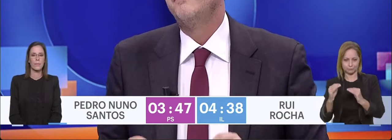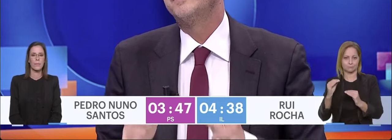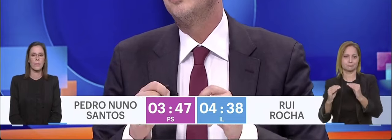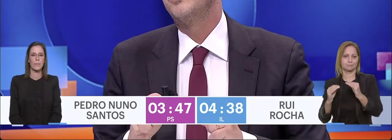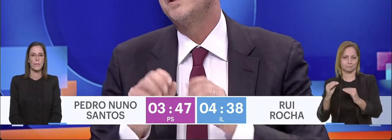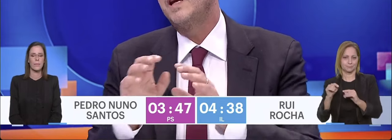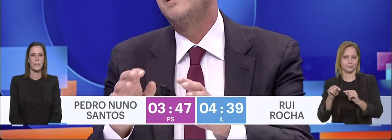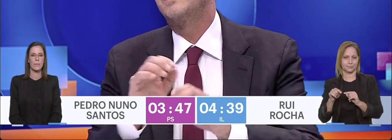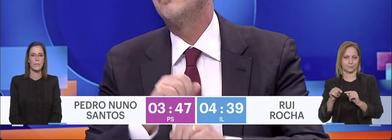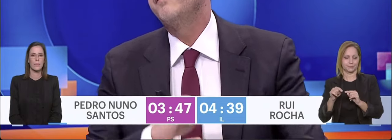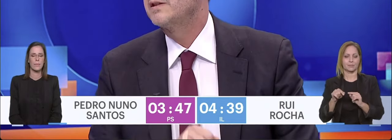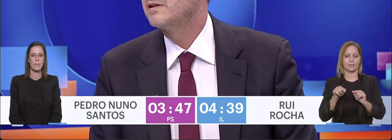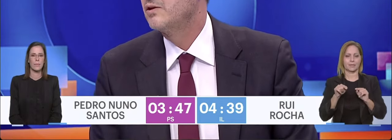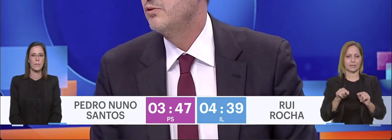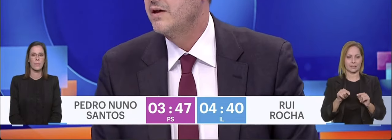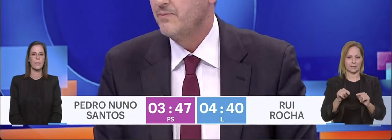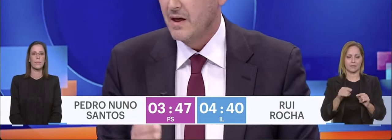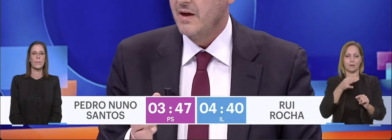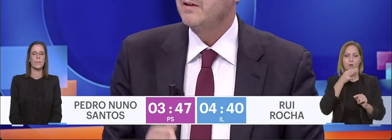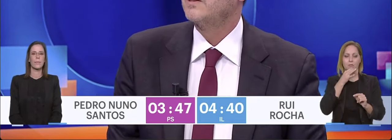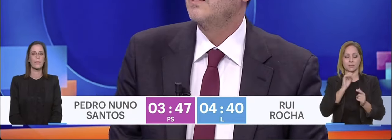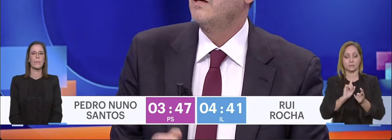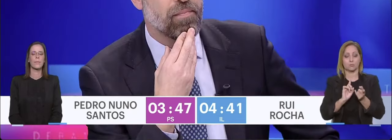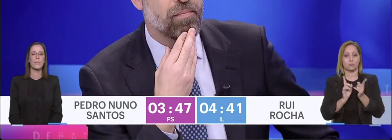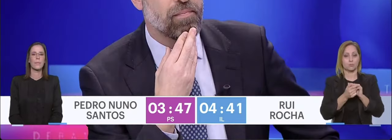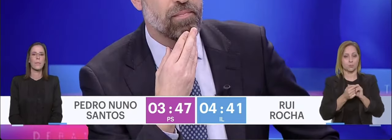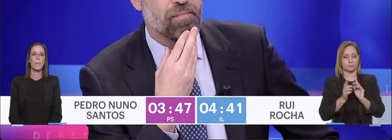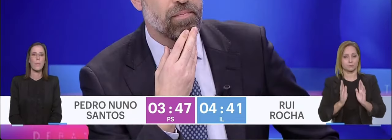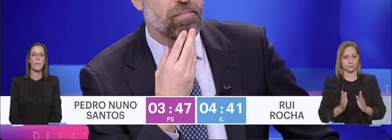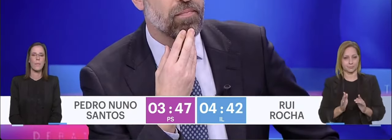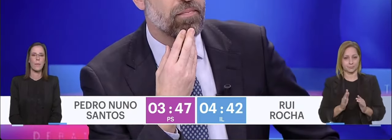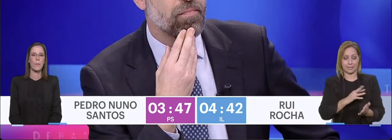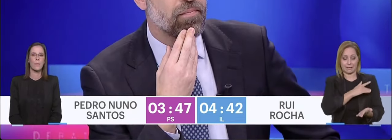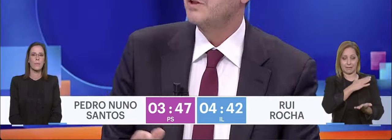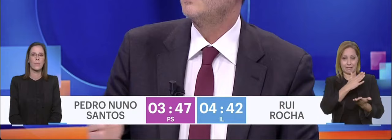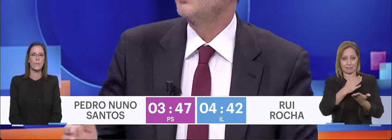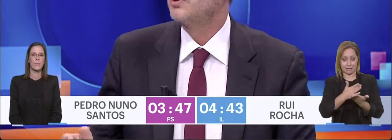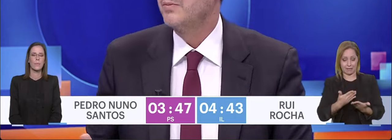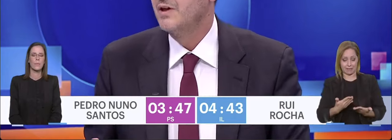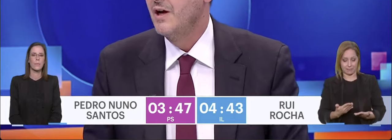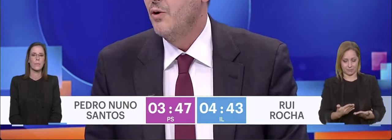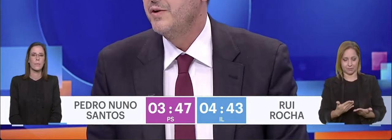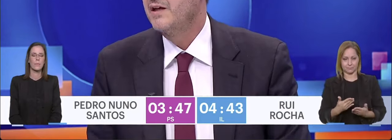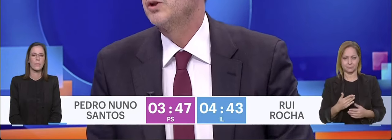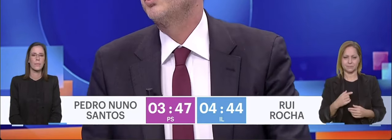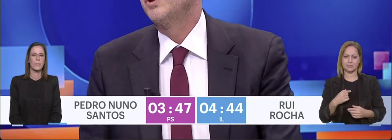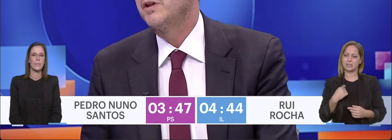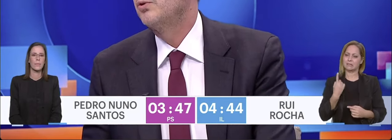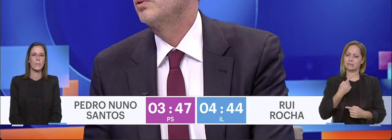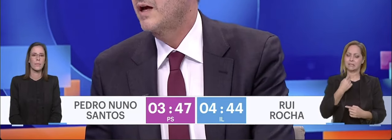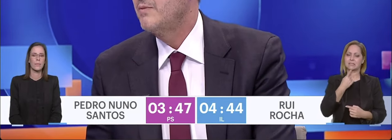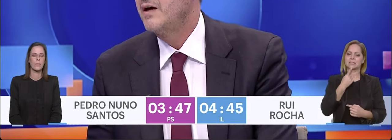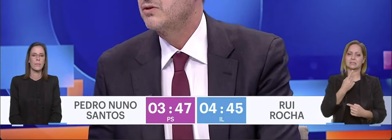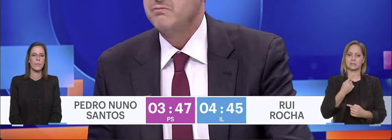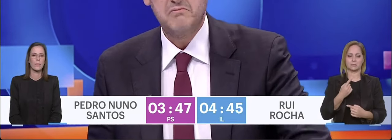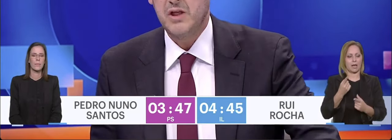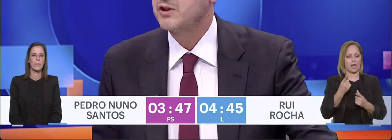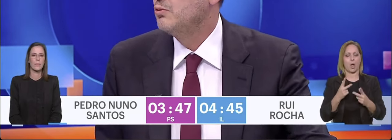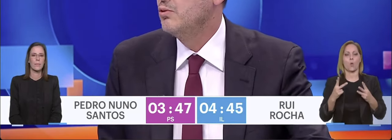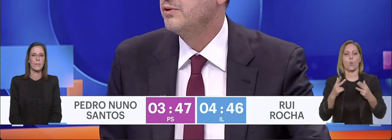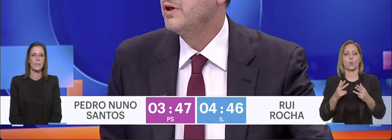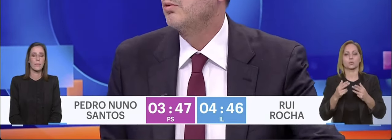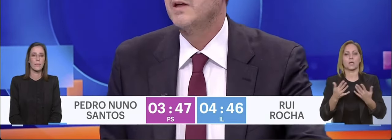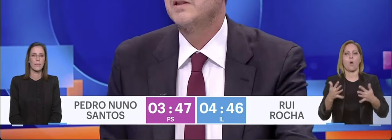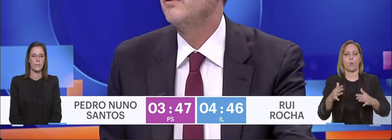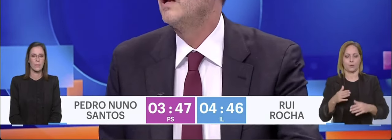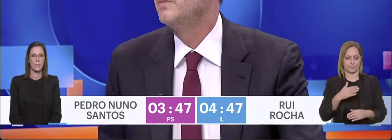preciso fazer uma coisa e aí que a conversa tem que mudar até que até hoje até hoje dizemos sempre onde é que as pessoas têm que cortar mais